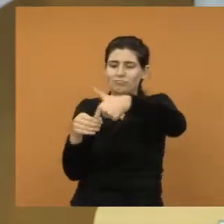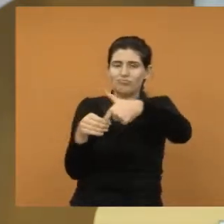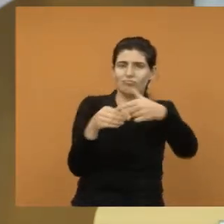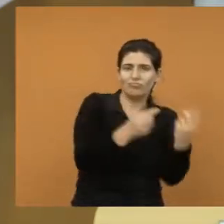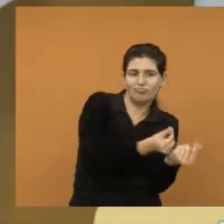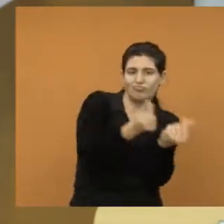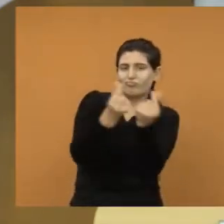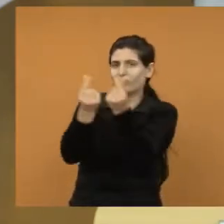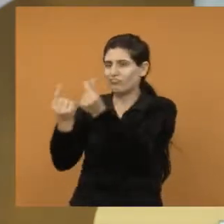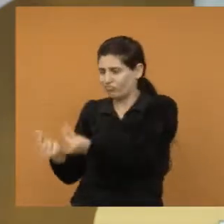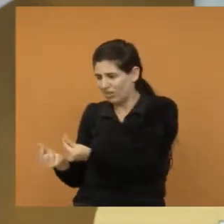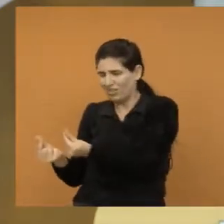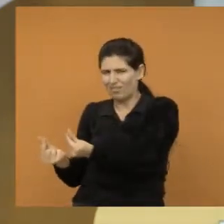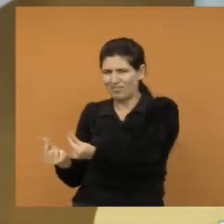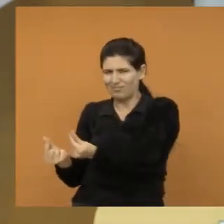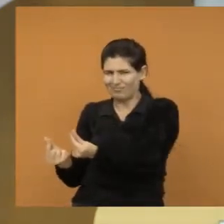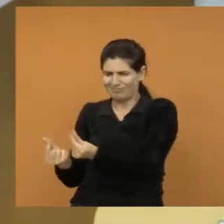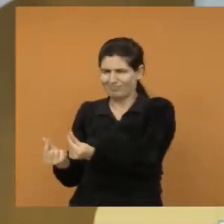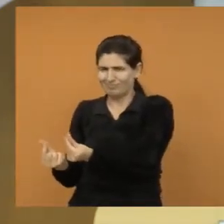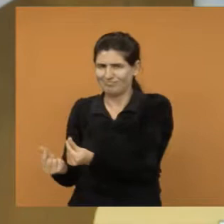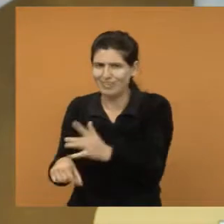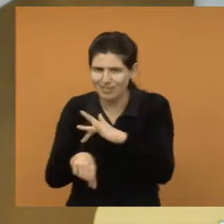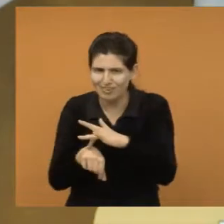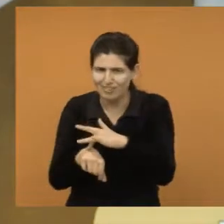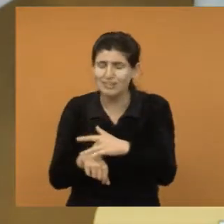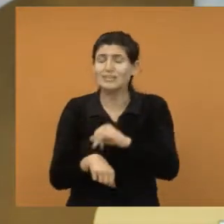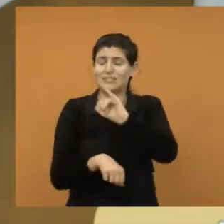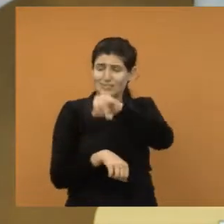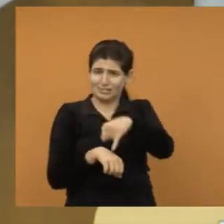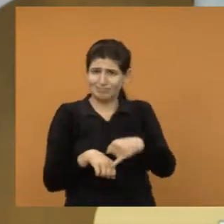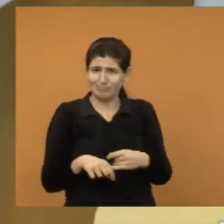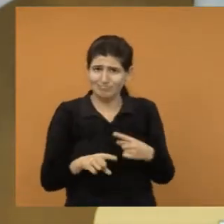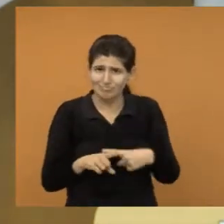Sobretudo as grandes petroleiras que querem o nosso